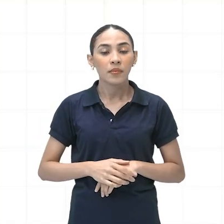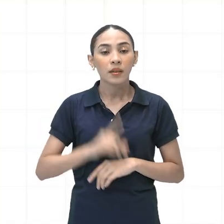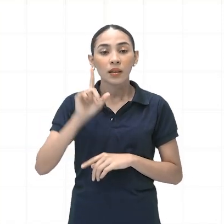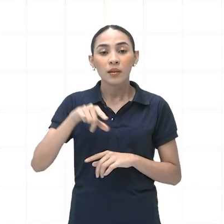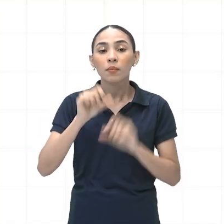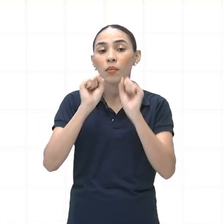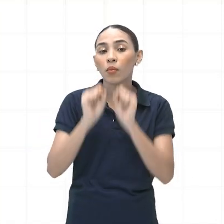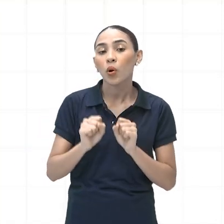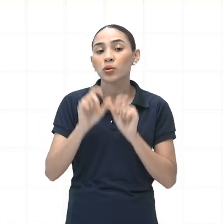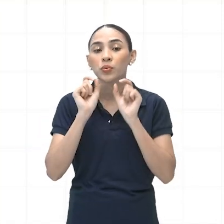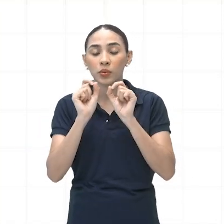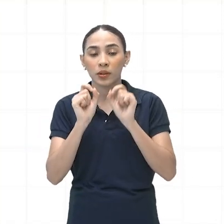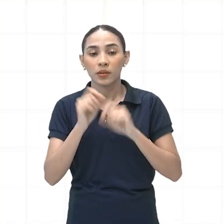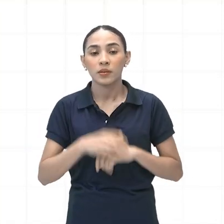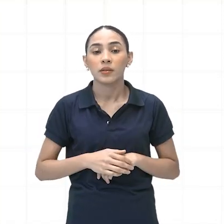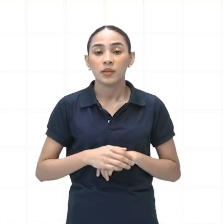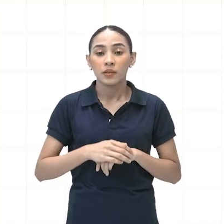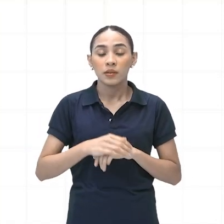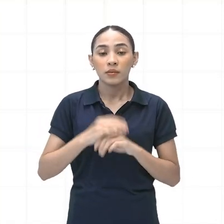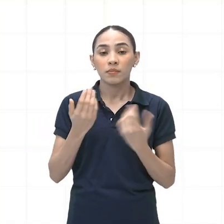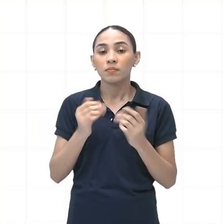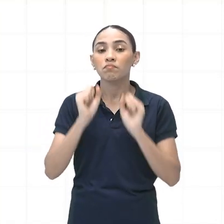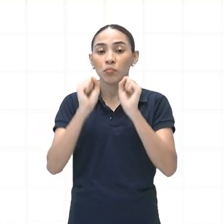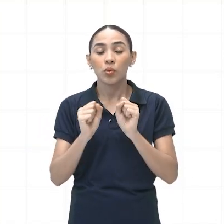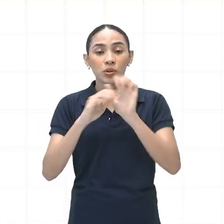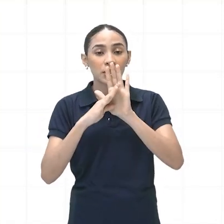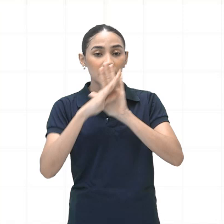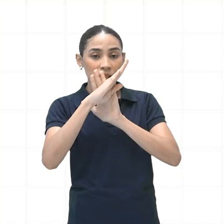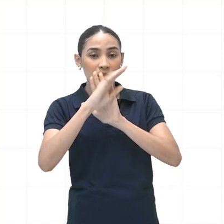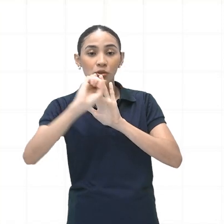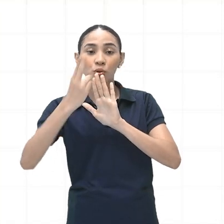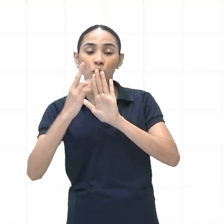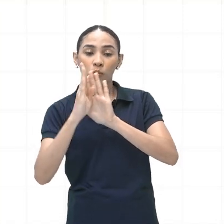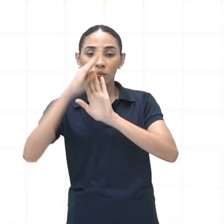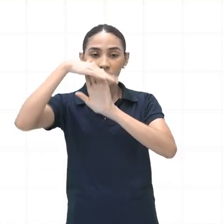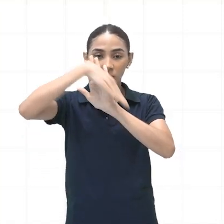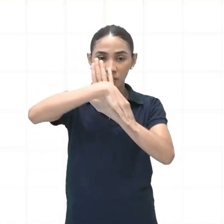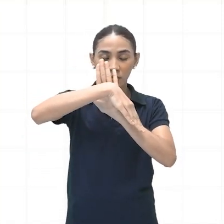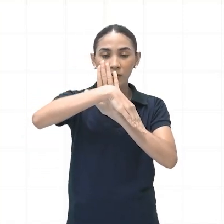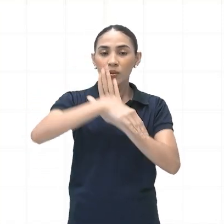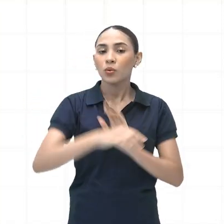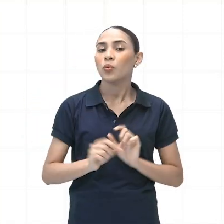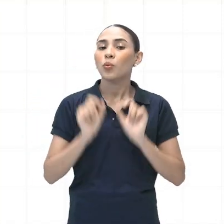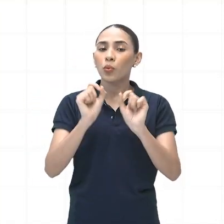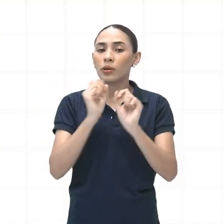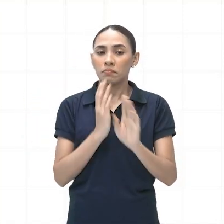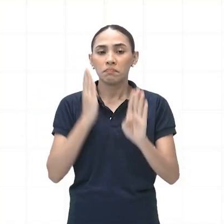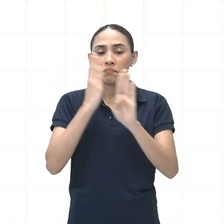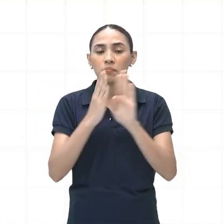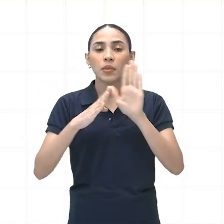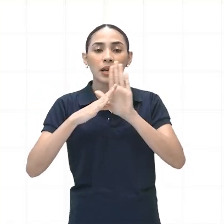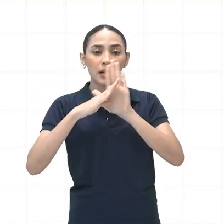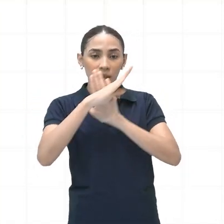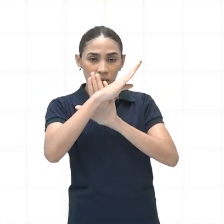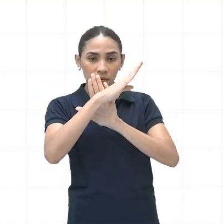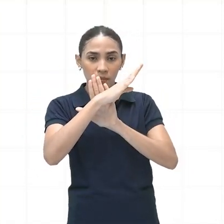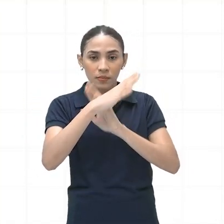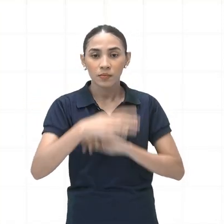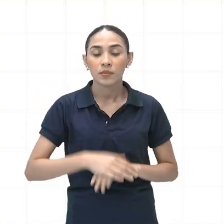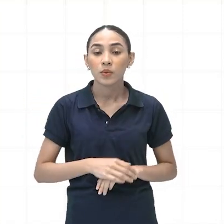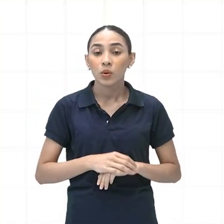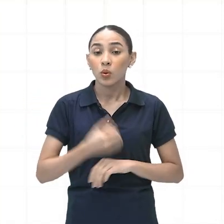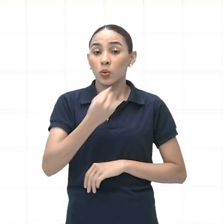ela pode ser tanto crescente quanto decrescente. O que determina que uma reta é crescente?